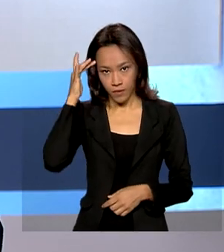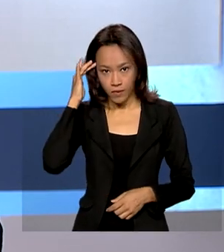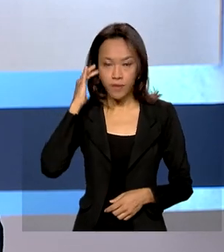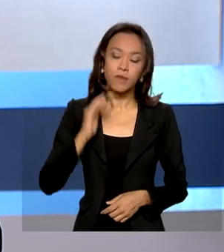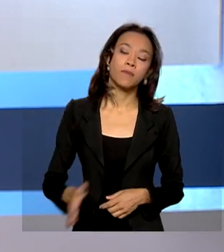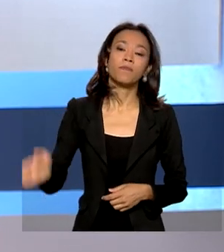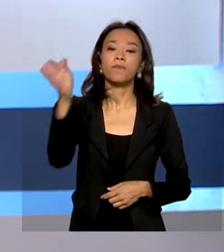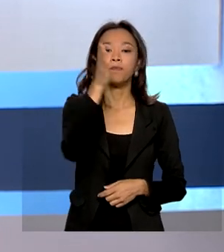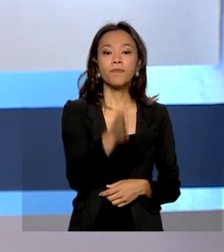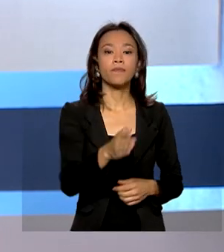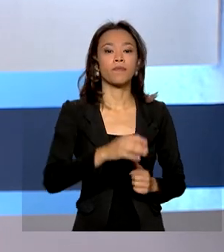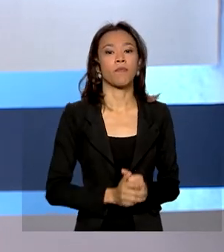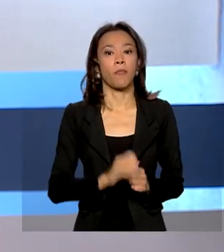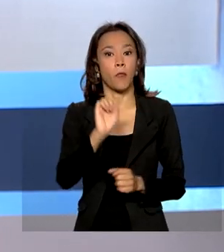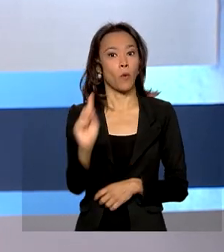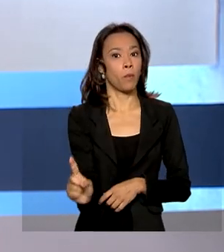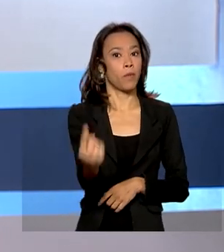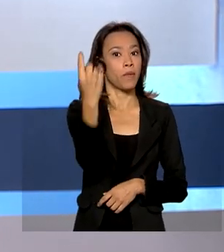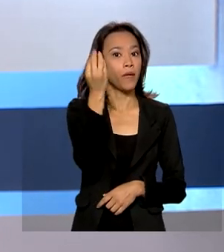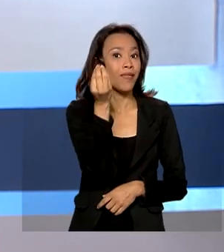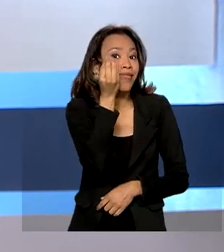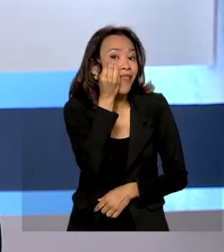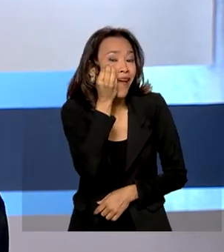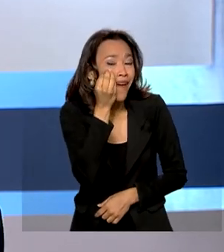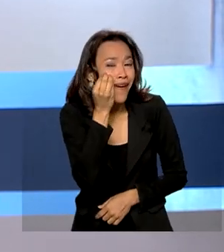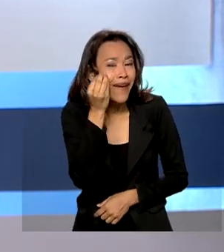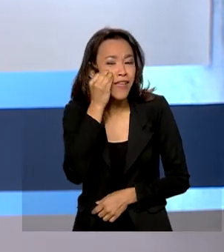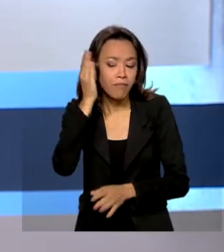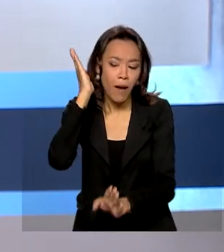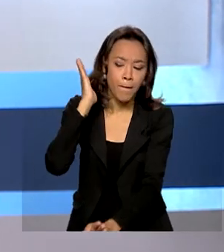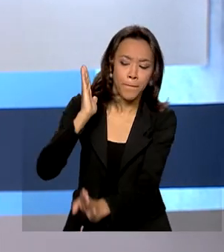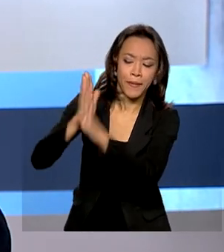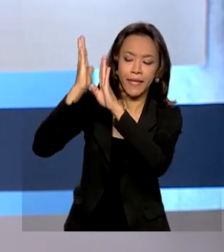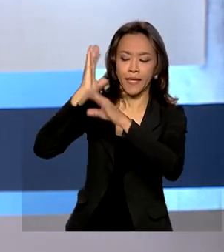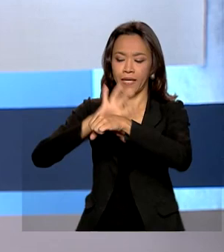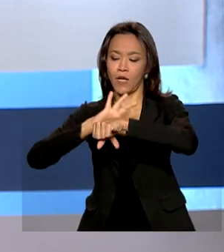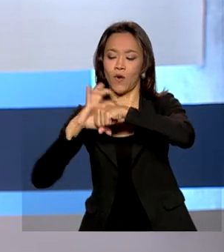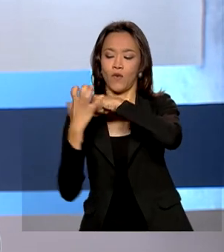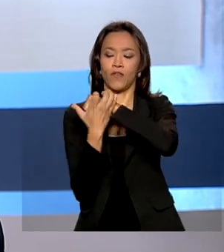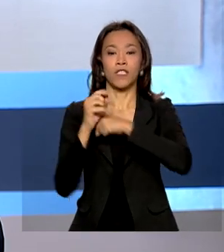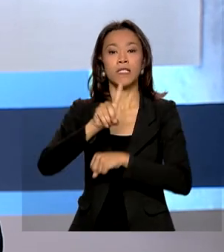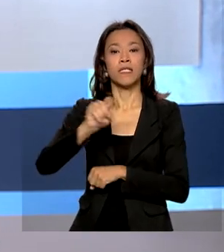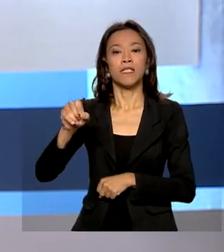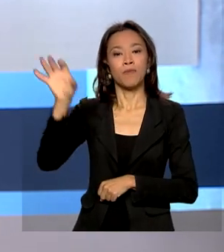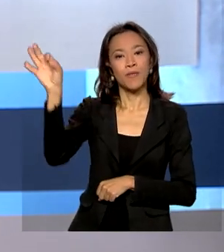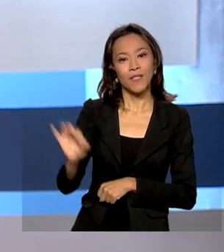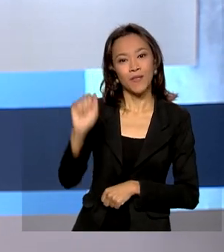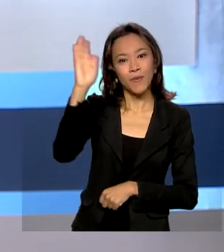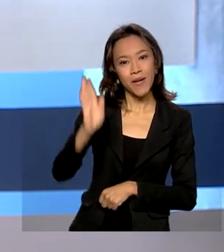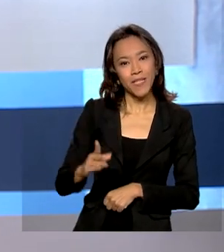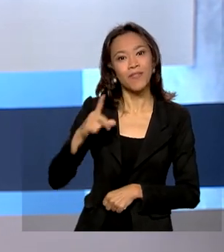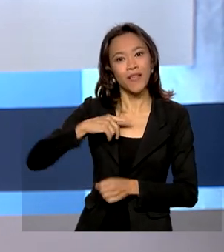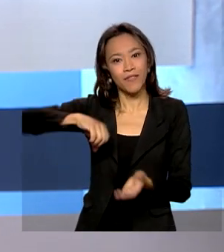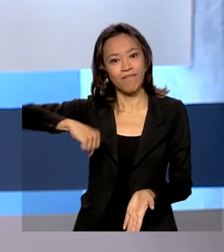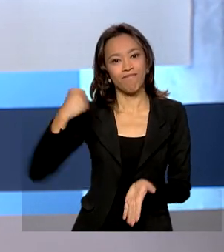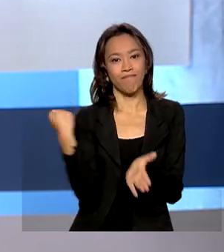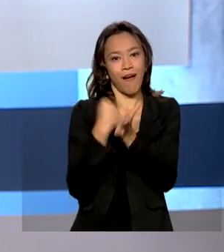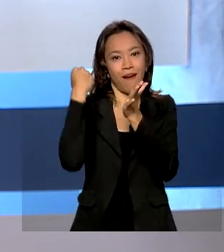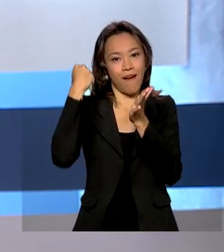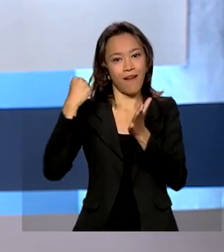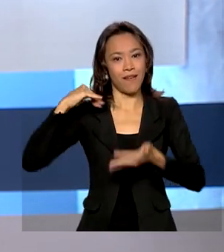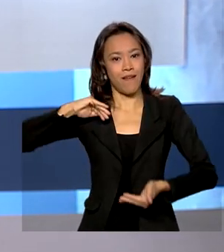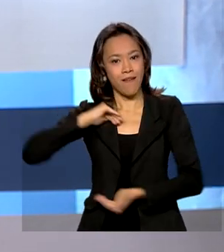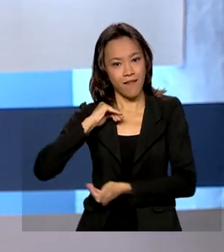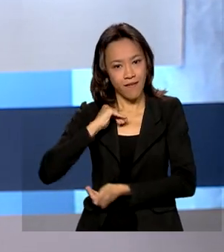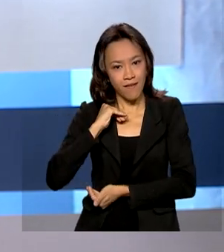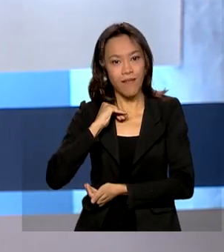é o primeiro teste para detecção da cor vídeo 19 100% brasileiro recebeu o registro da Anvisa o